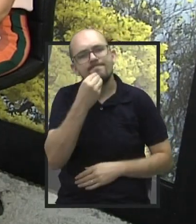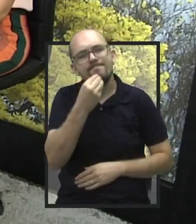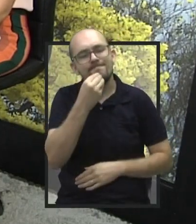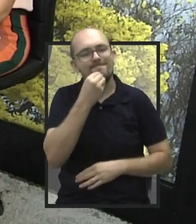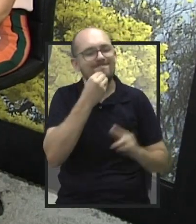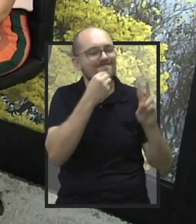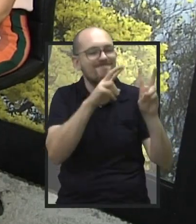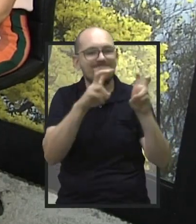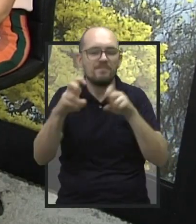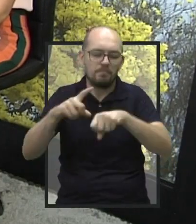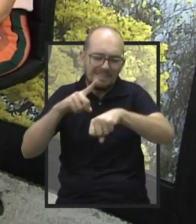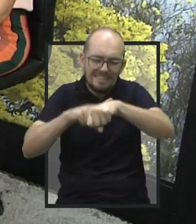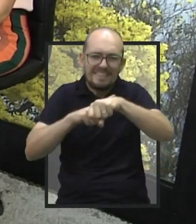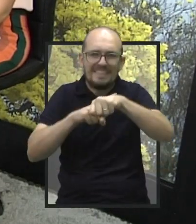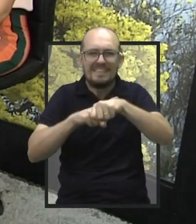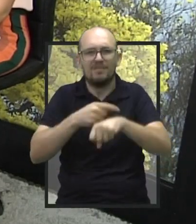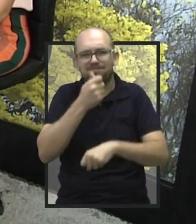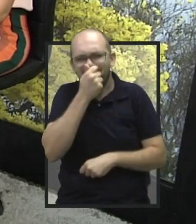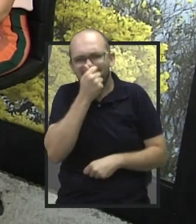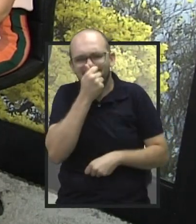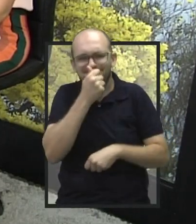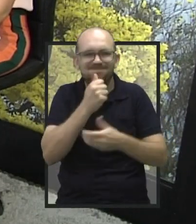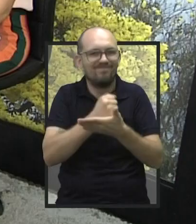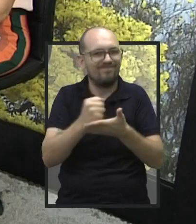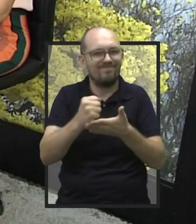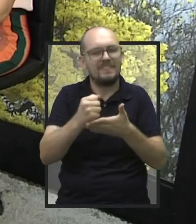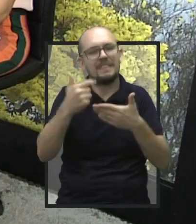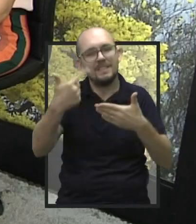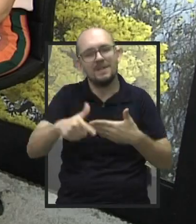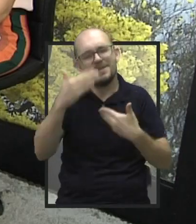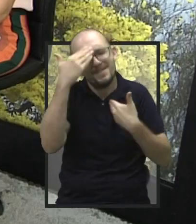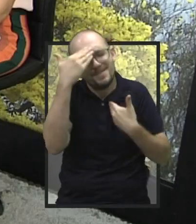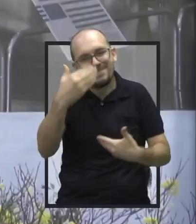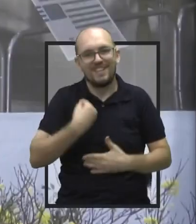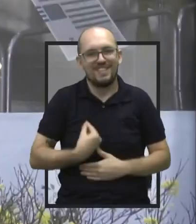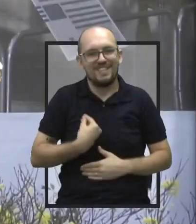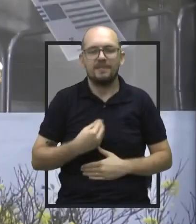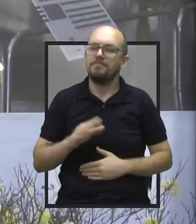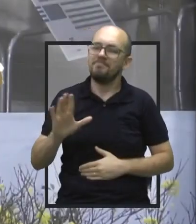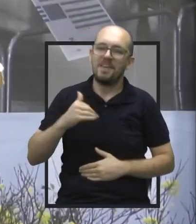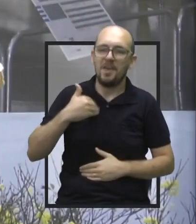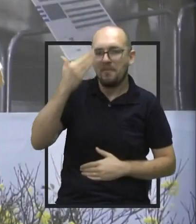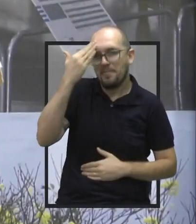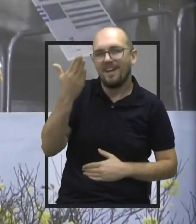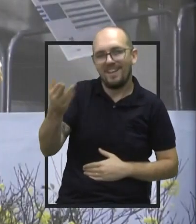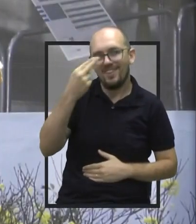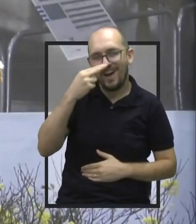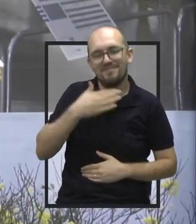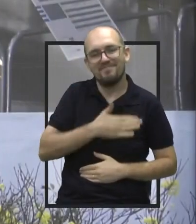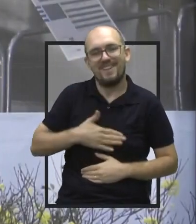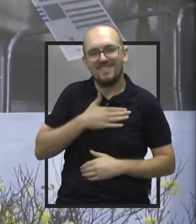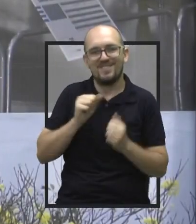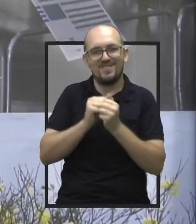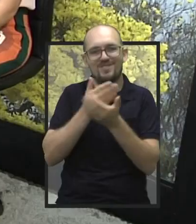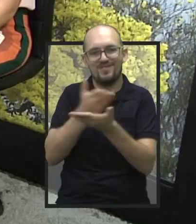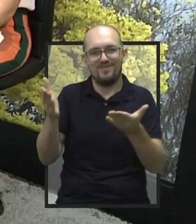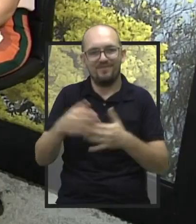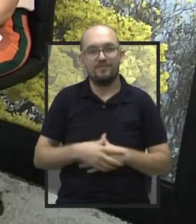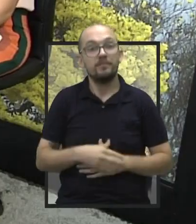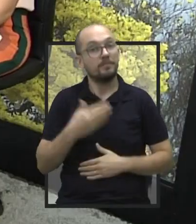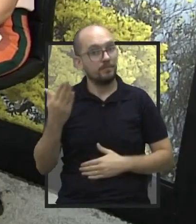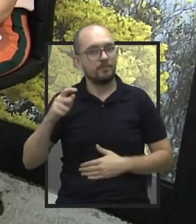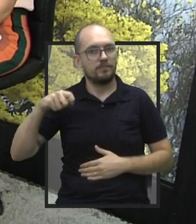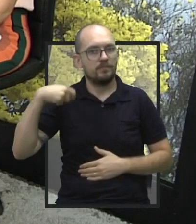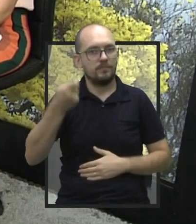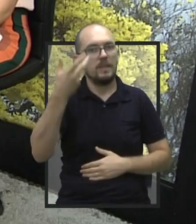outros assuntos, mas o nosso tempo já se esgotou. Mais uma vez eu quero agradecer a sua presença aqui. Eu que agradeço, Ângelo. É um prazer sempre estar aqui com você. Essa